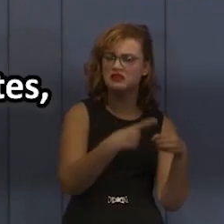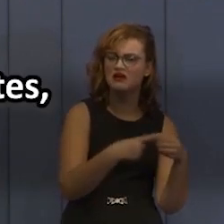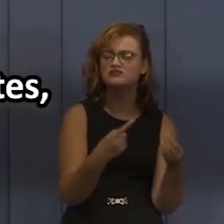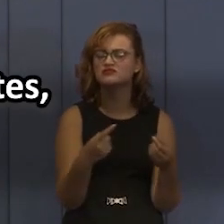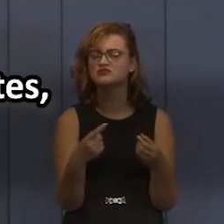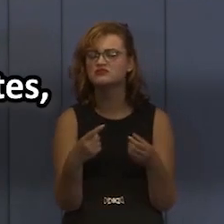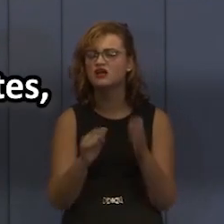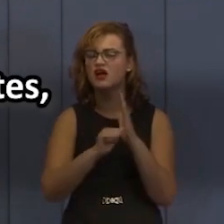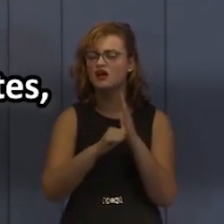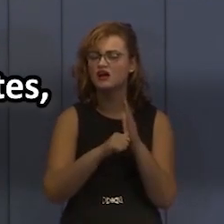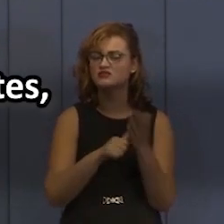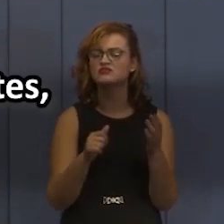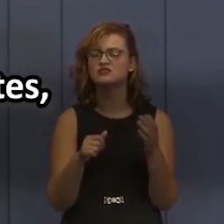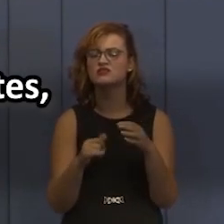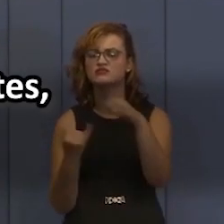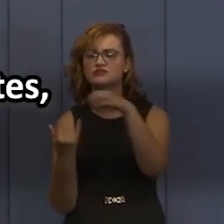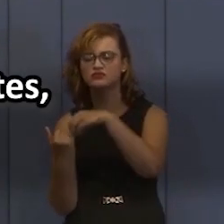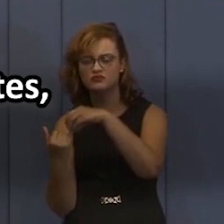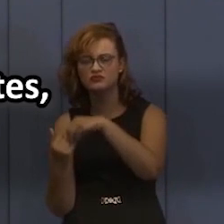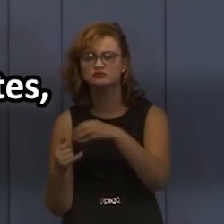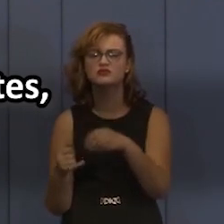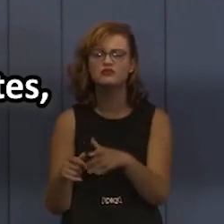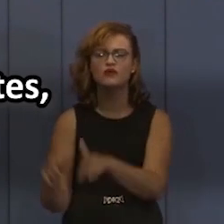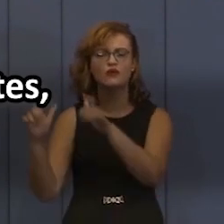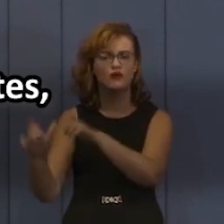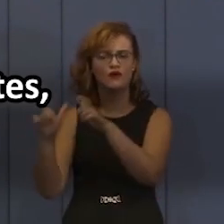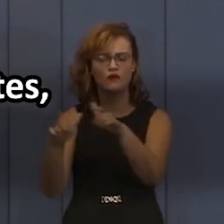Clubes, bairros, associações,